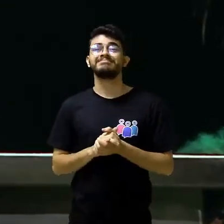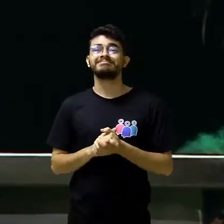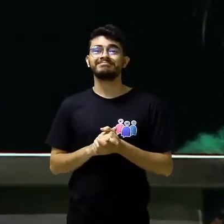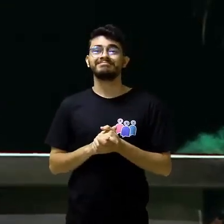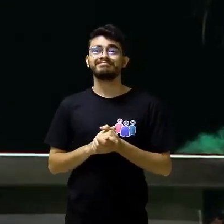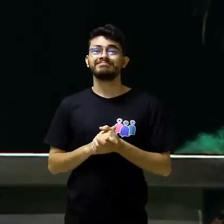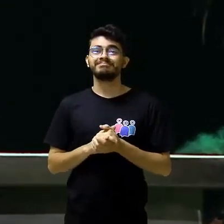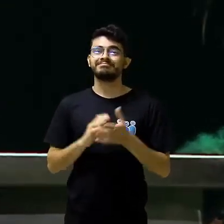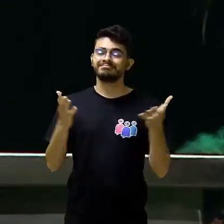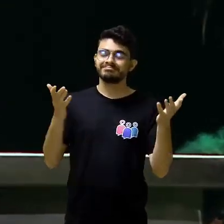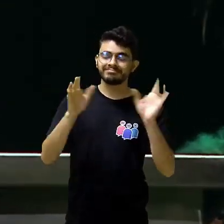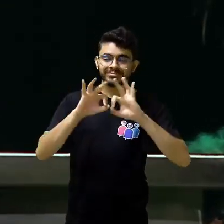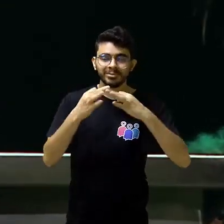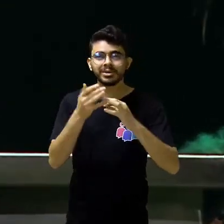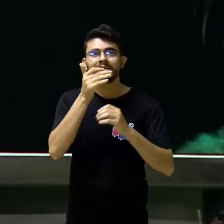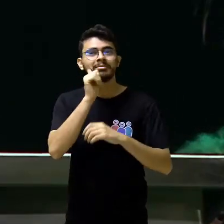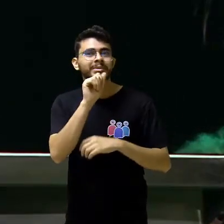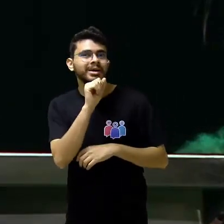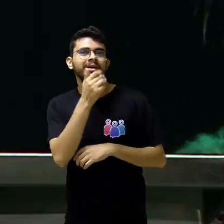queridos pais,